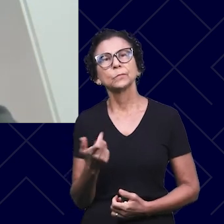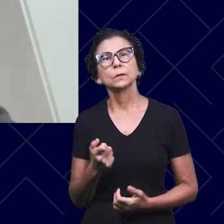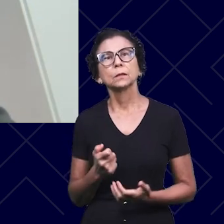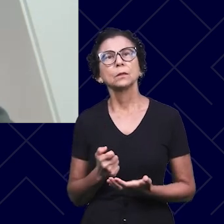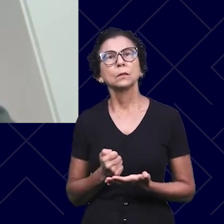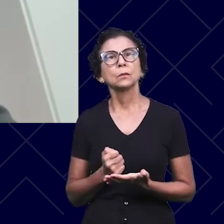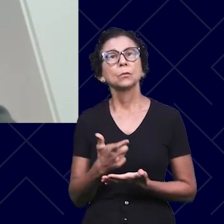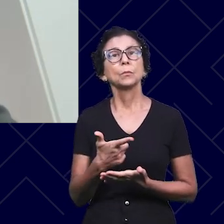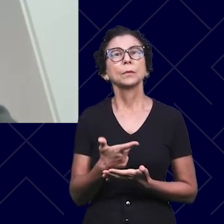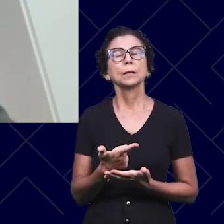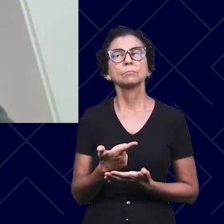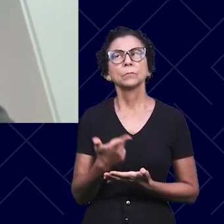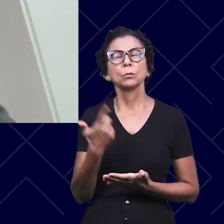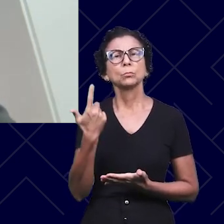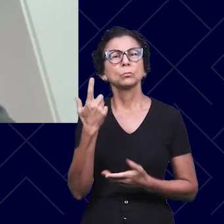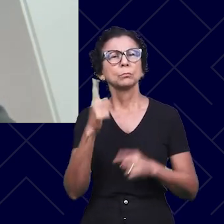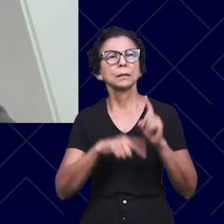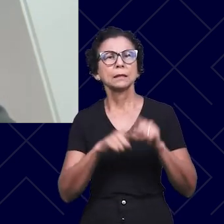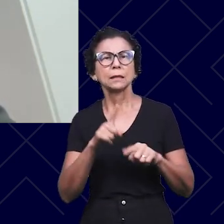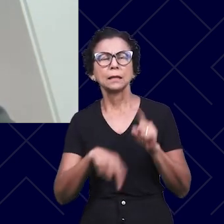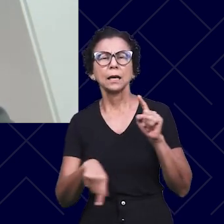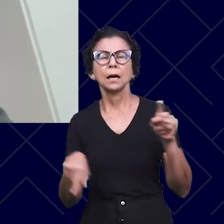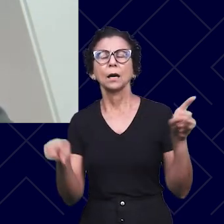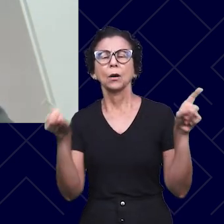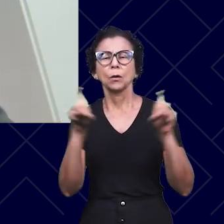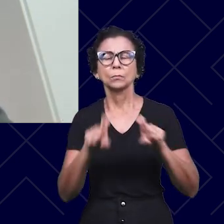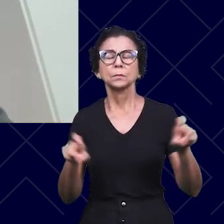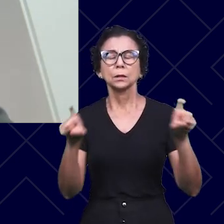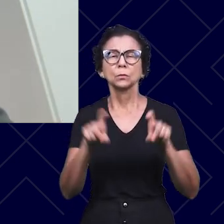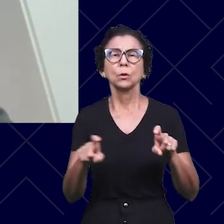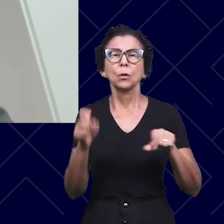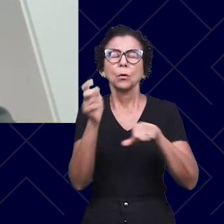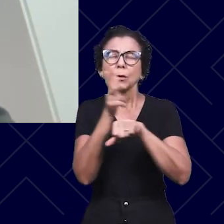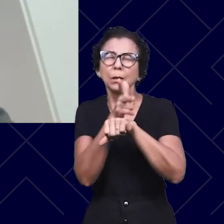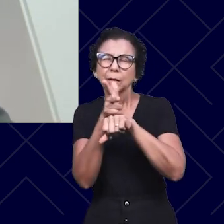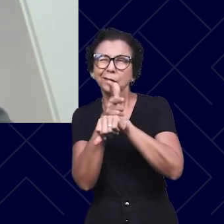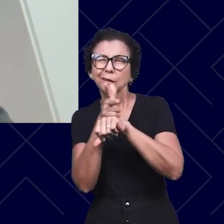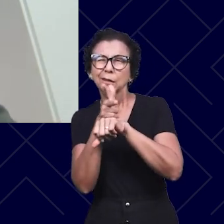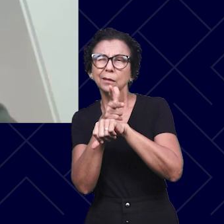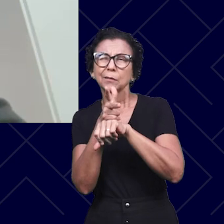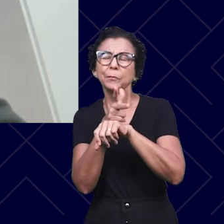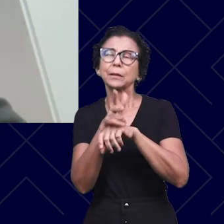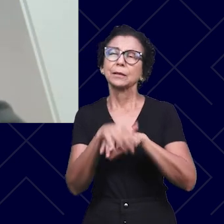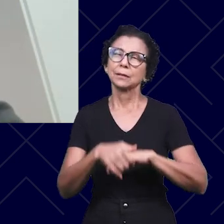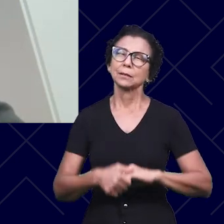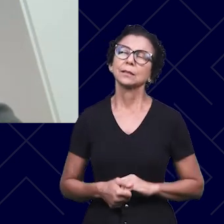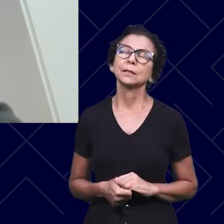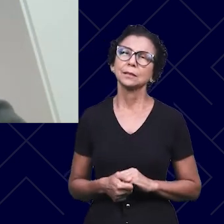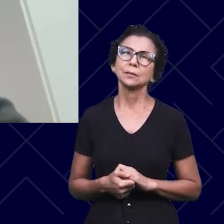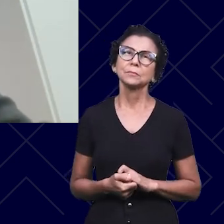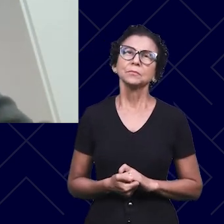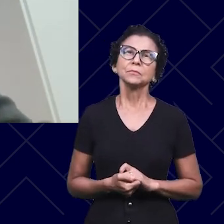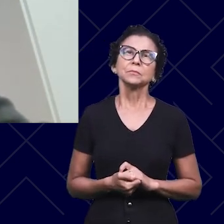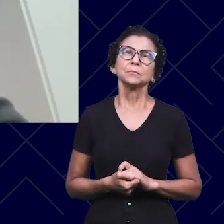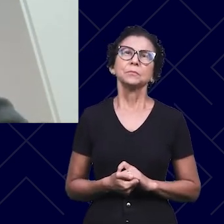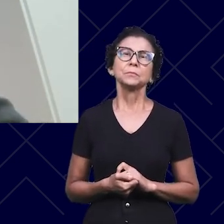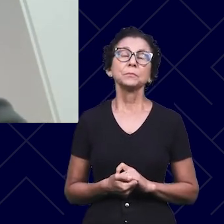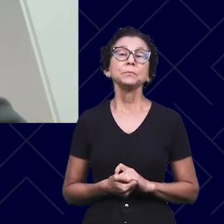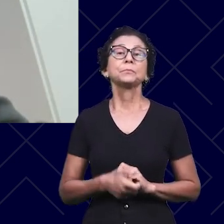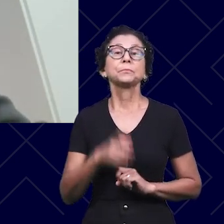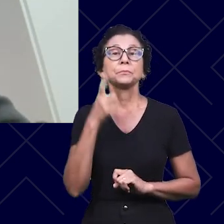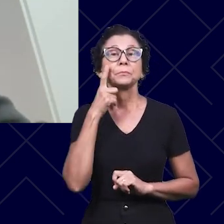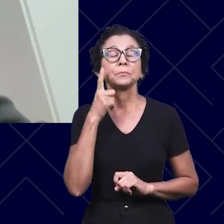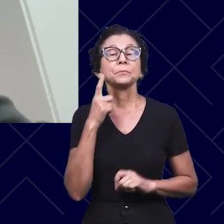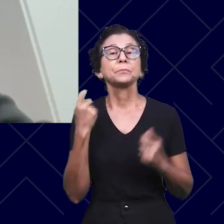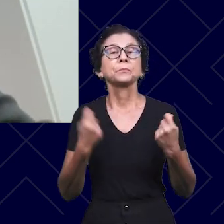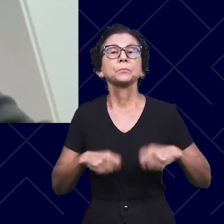o ambiente, mas você tem que ter outros equipamentos, um computador, uma câmera, outras coisas, né, que seriam concernentes à máquina.